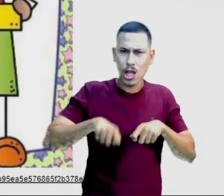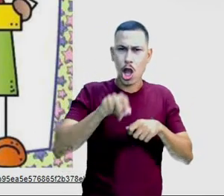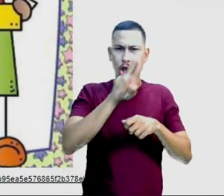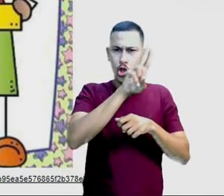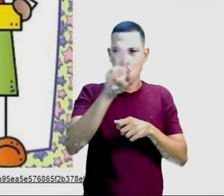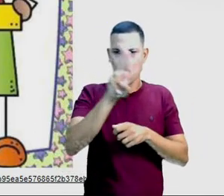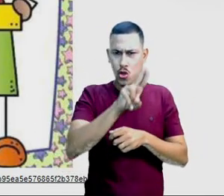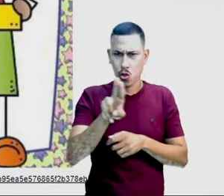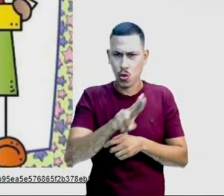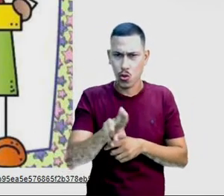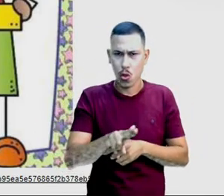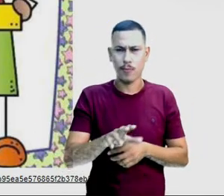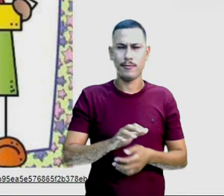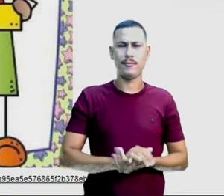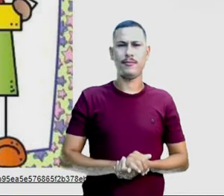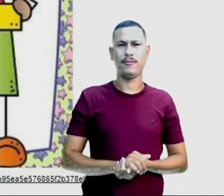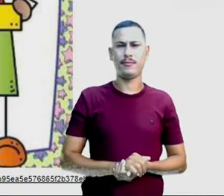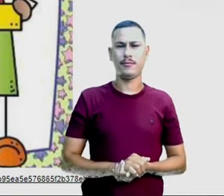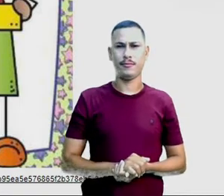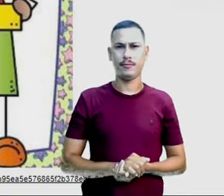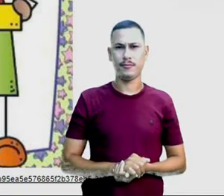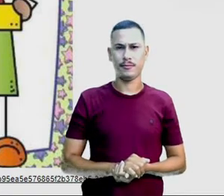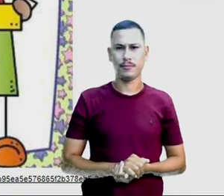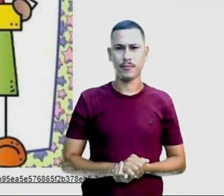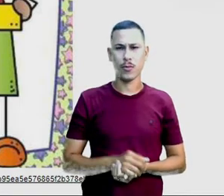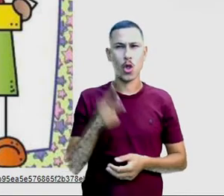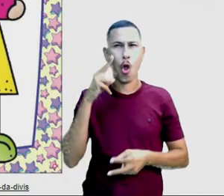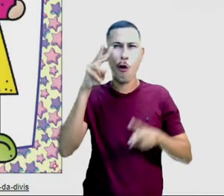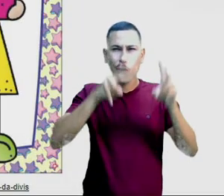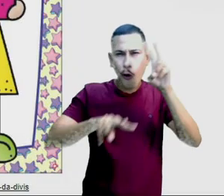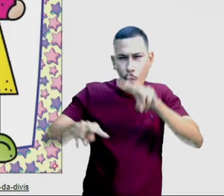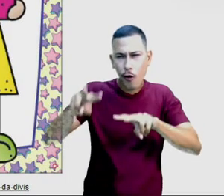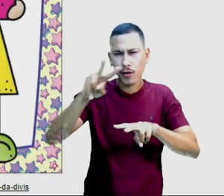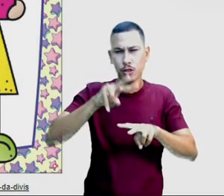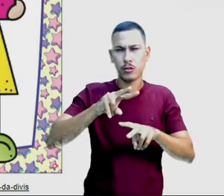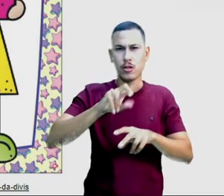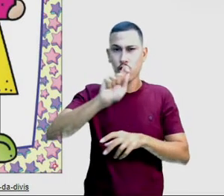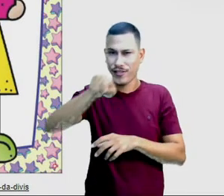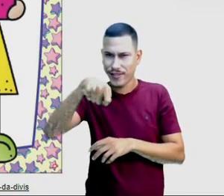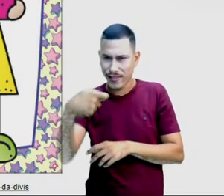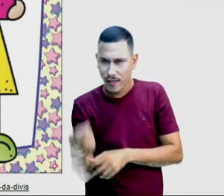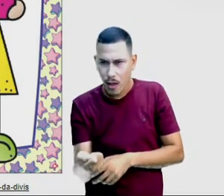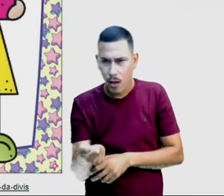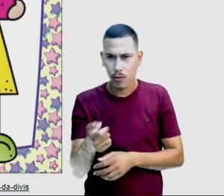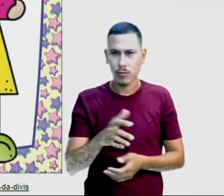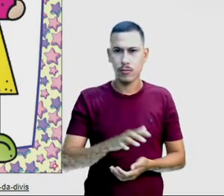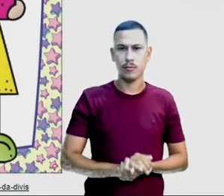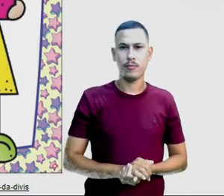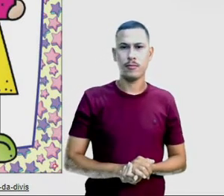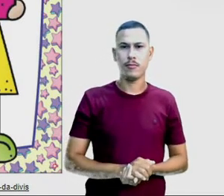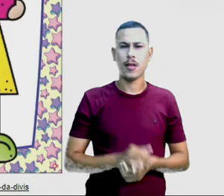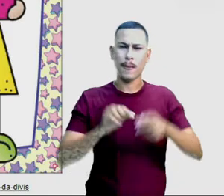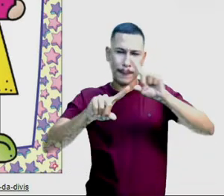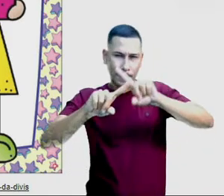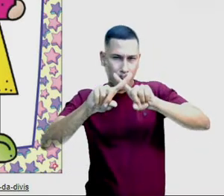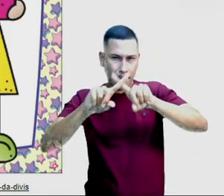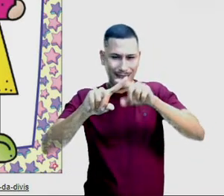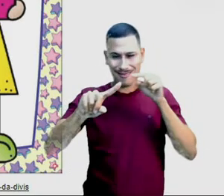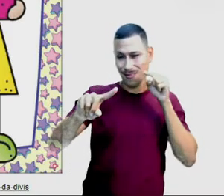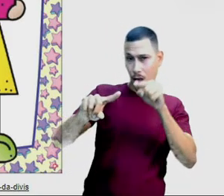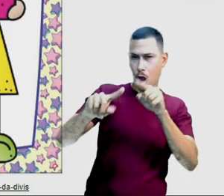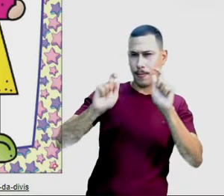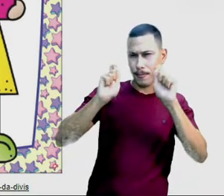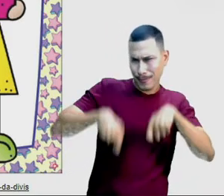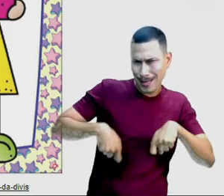sobrou é resto a diferença. E olha o sinalzinho da nossa conta aí, os termos da multiplicação. Você tem